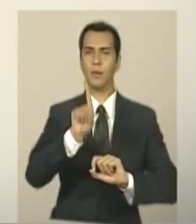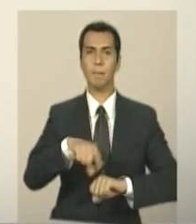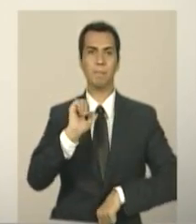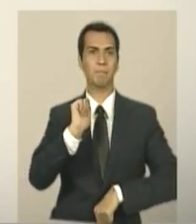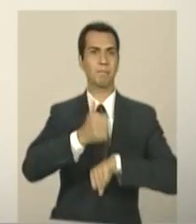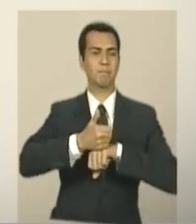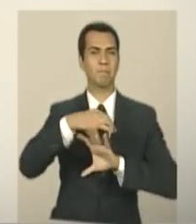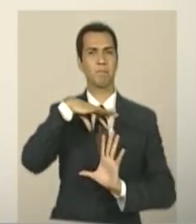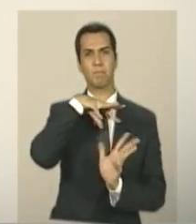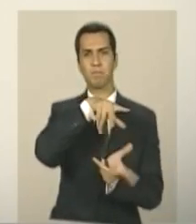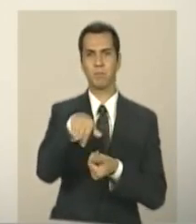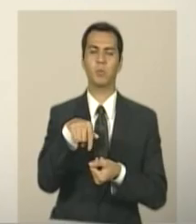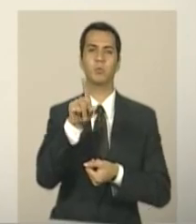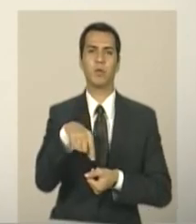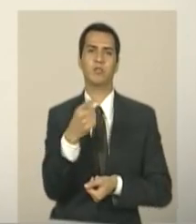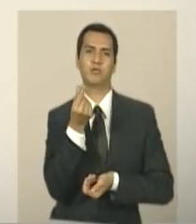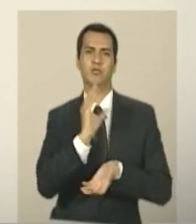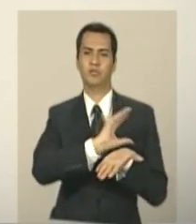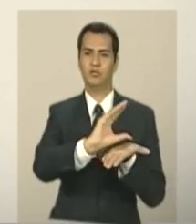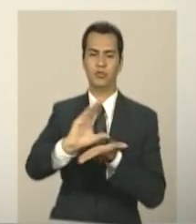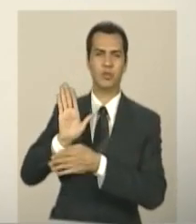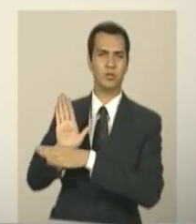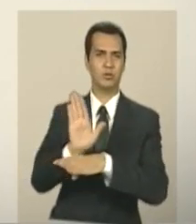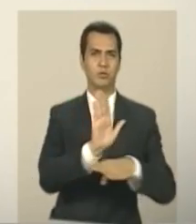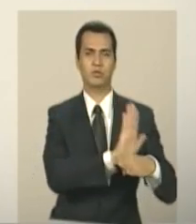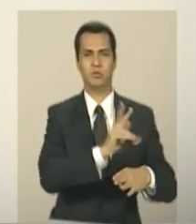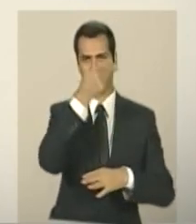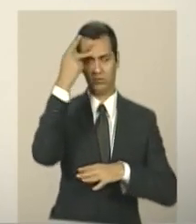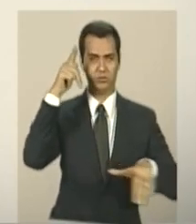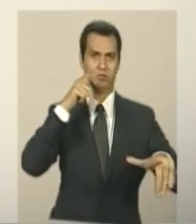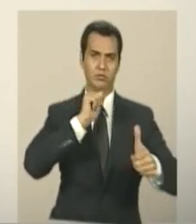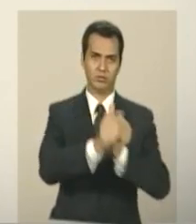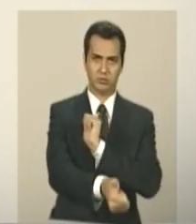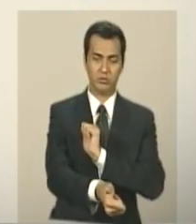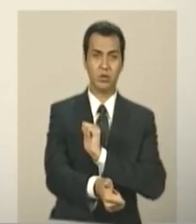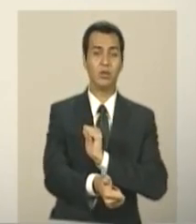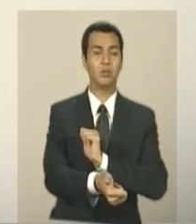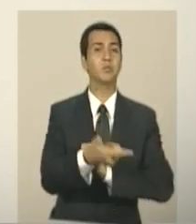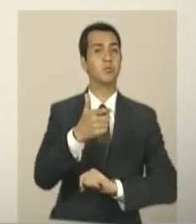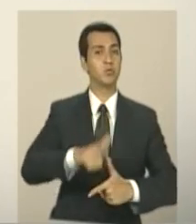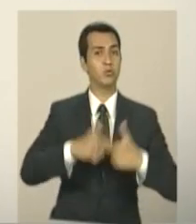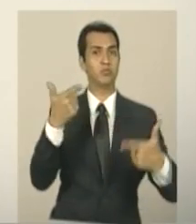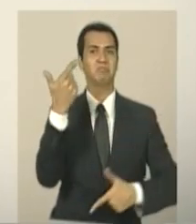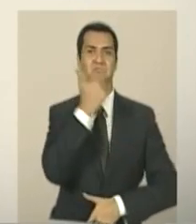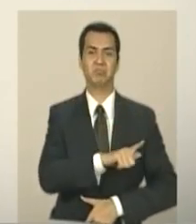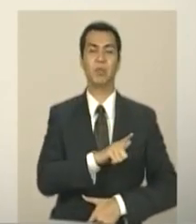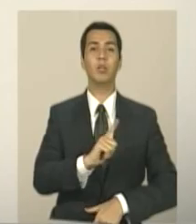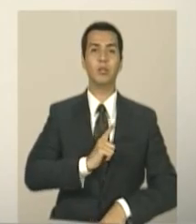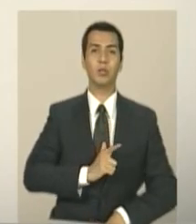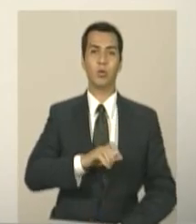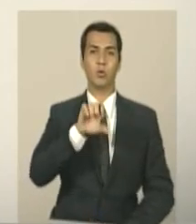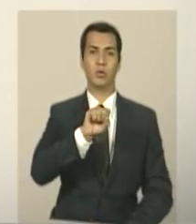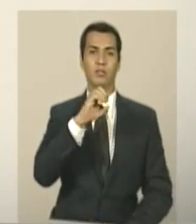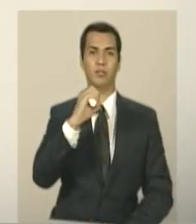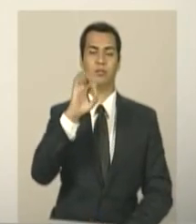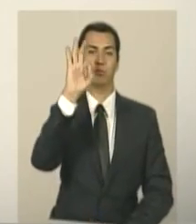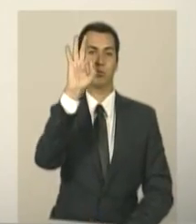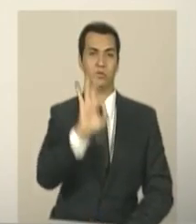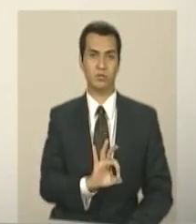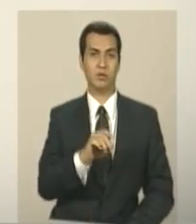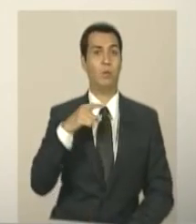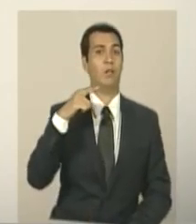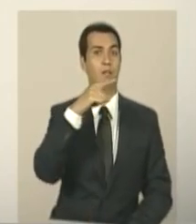apoio direto ao atleta os resultados são extraordinários 80% das medalhas obtidas lá